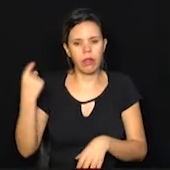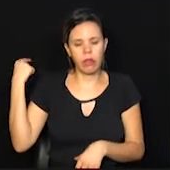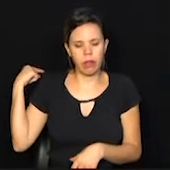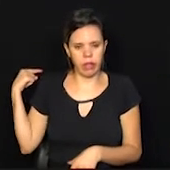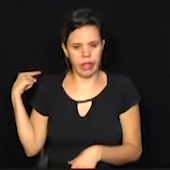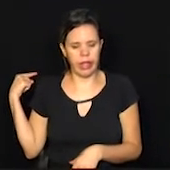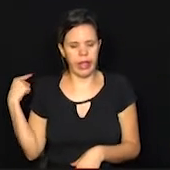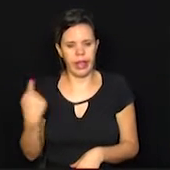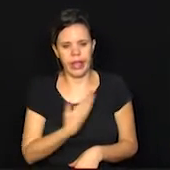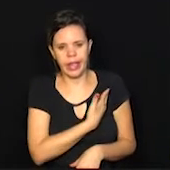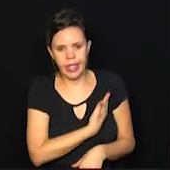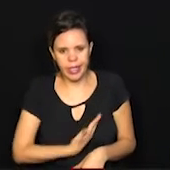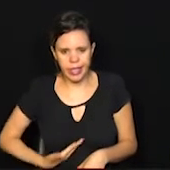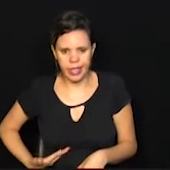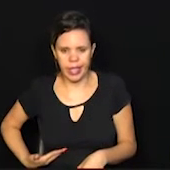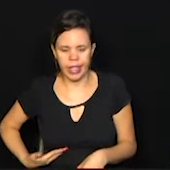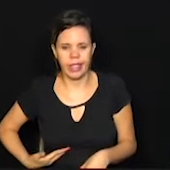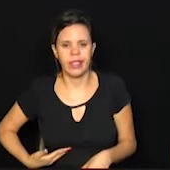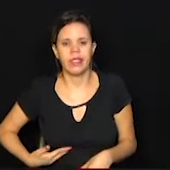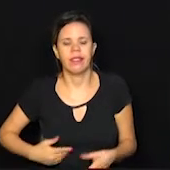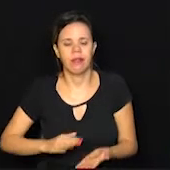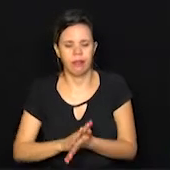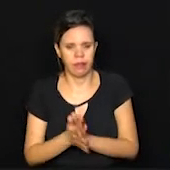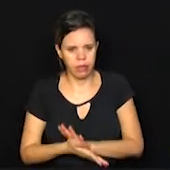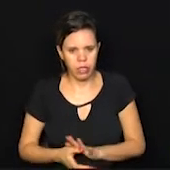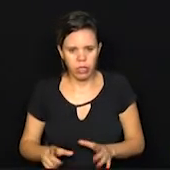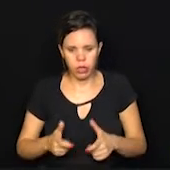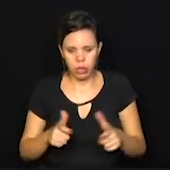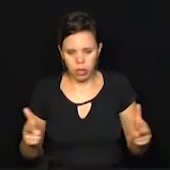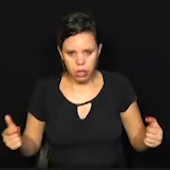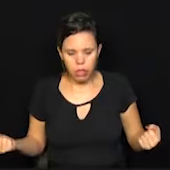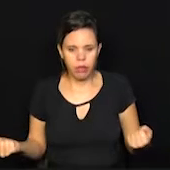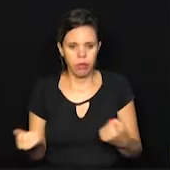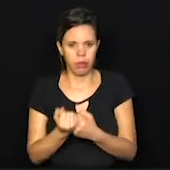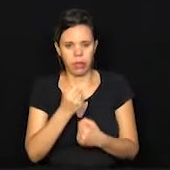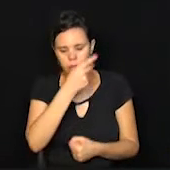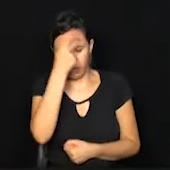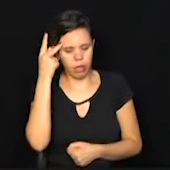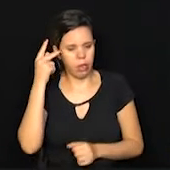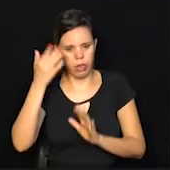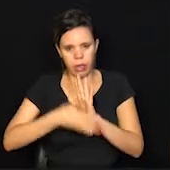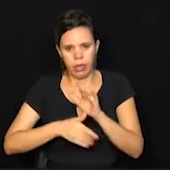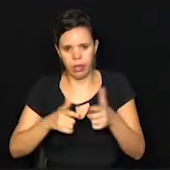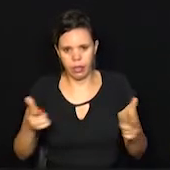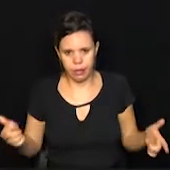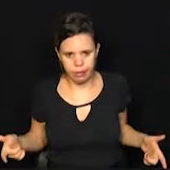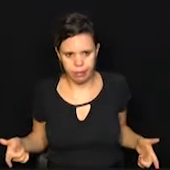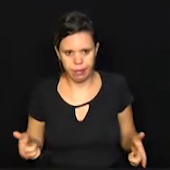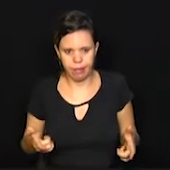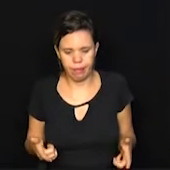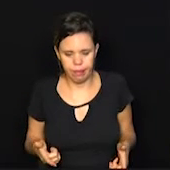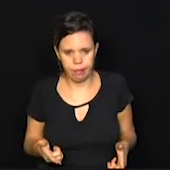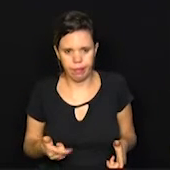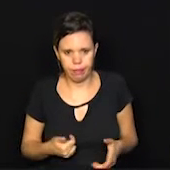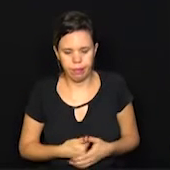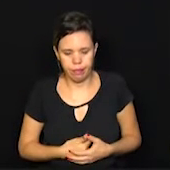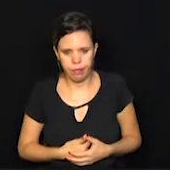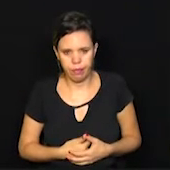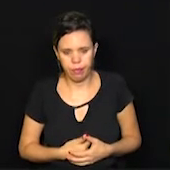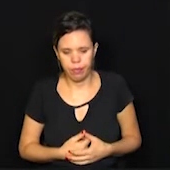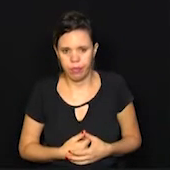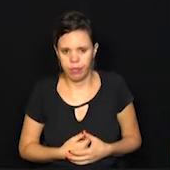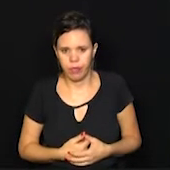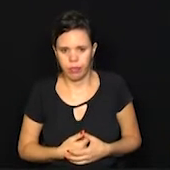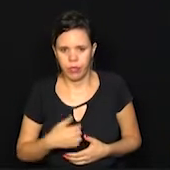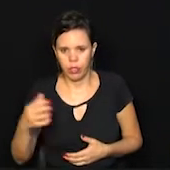aí que o governo que foi derrubado tinha um amplo apoio popular e a prova maior disso é que um